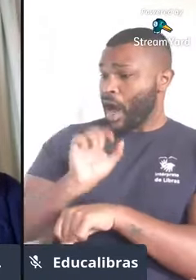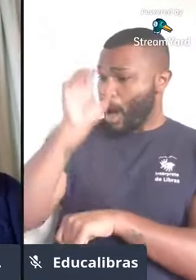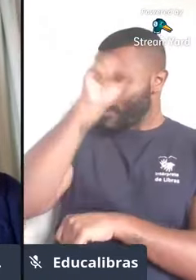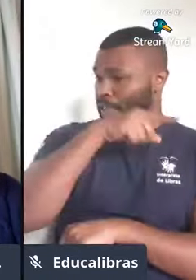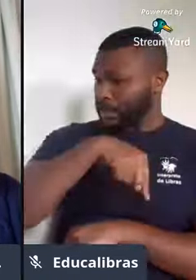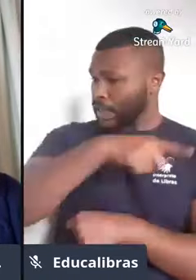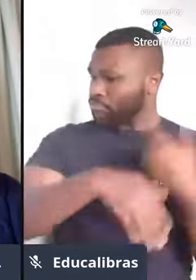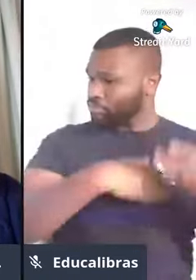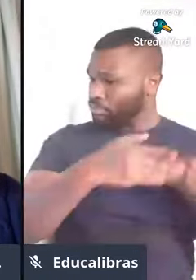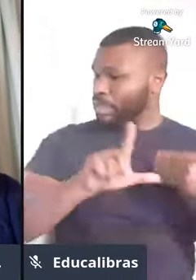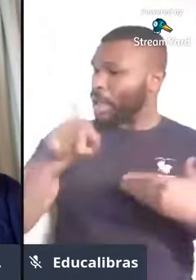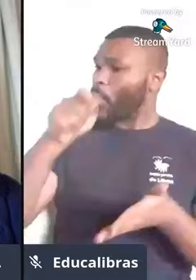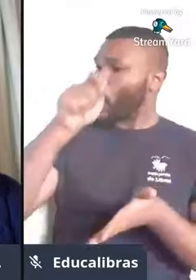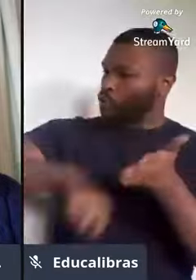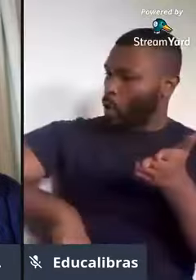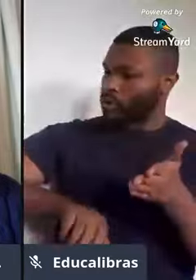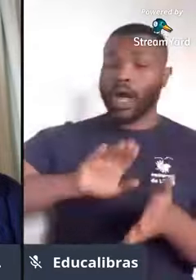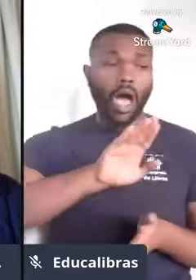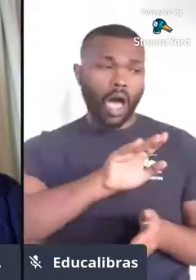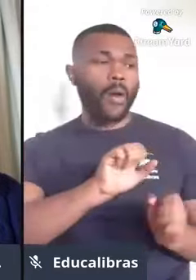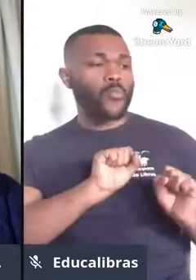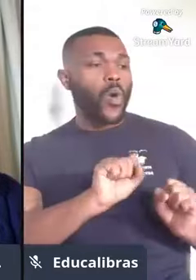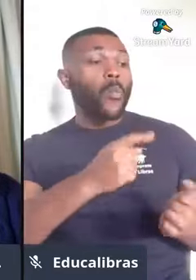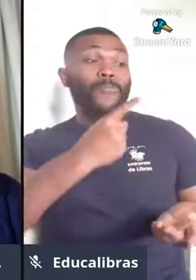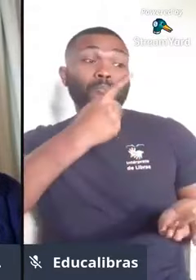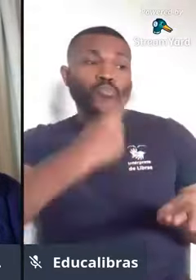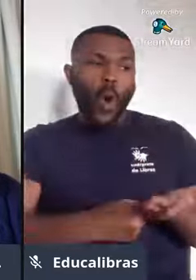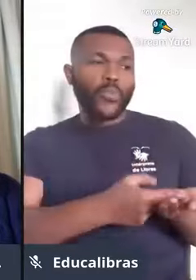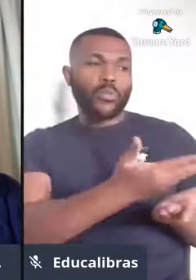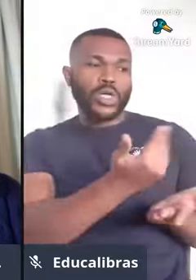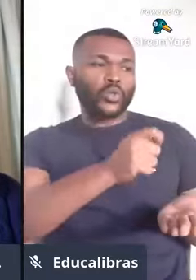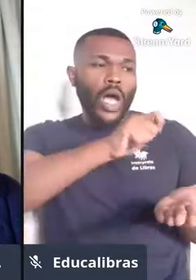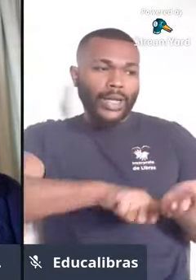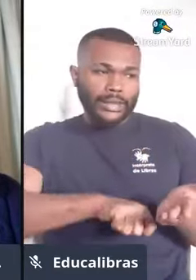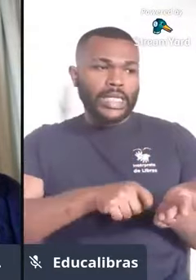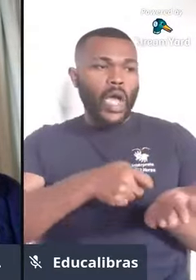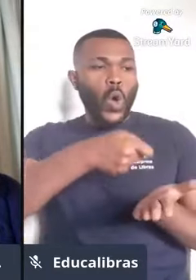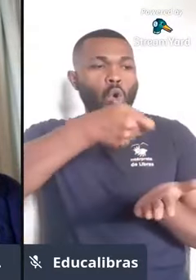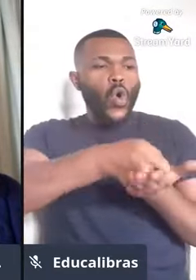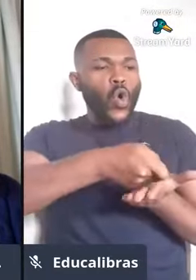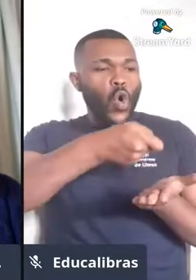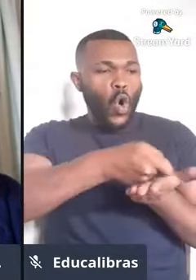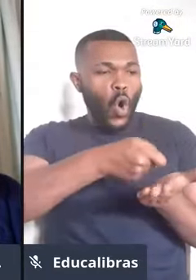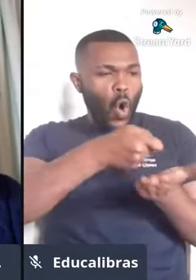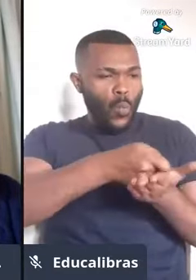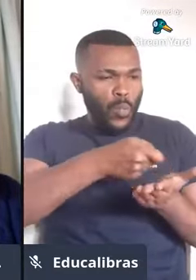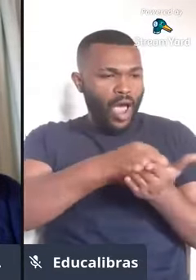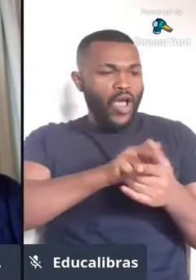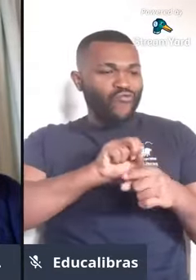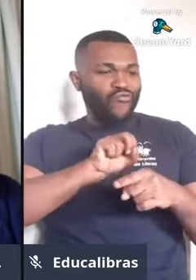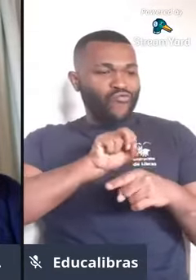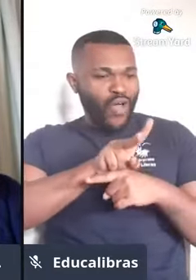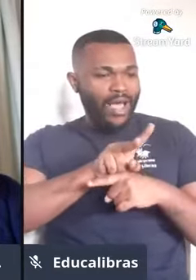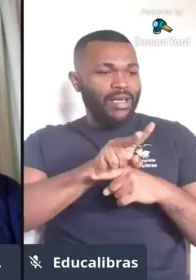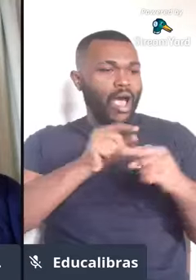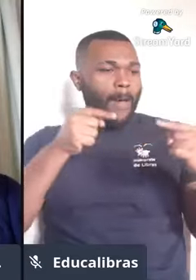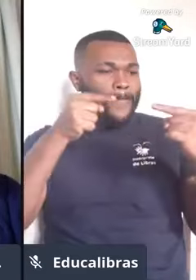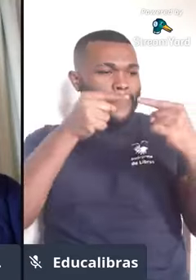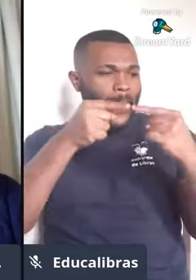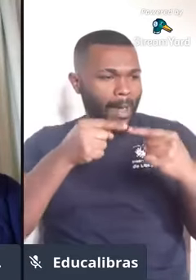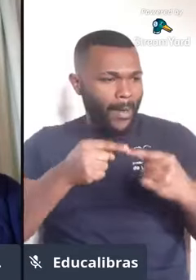que assinemos um termo de compromisso, adiar a cobrança do preenchimento das vagas da cota de pessoas com